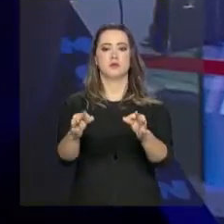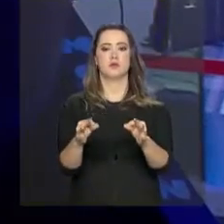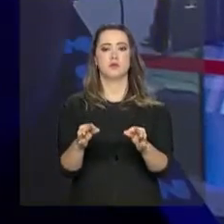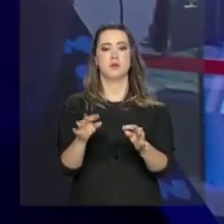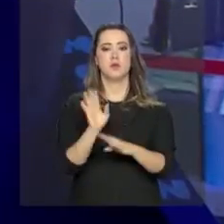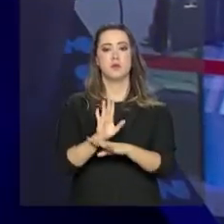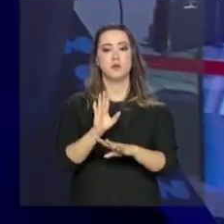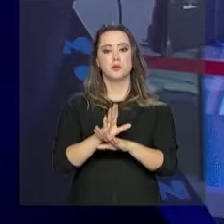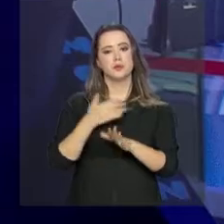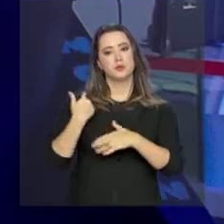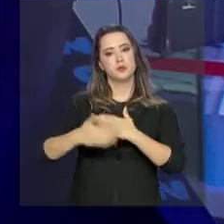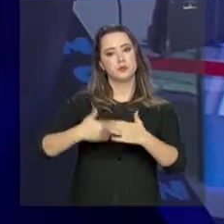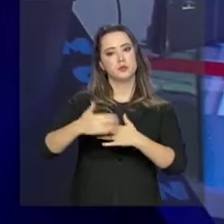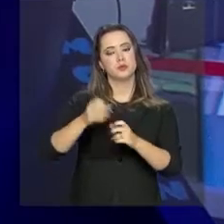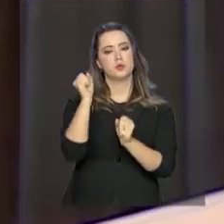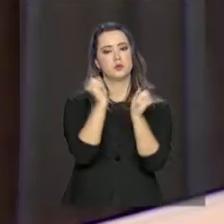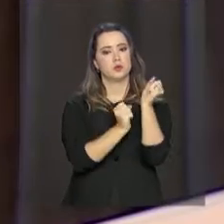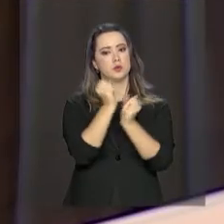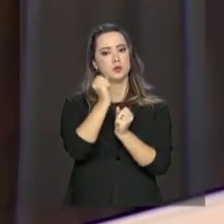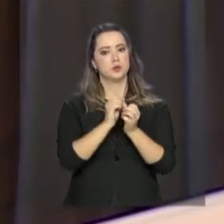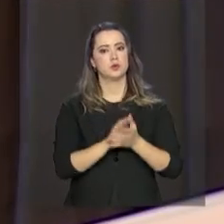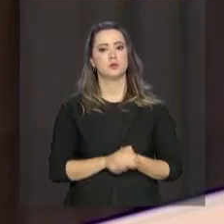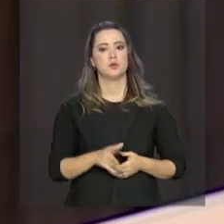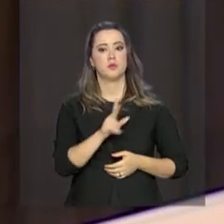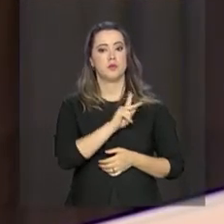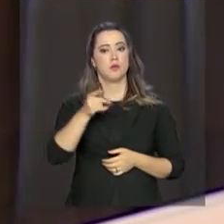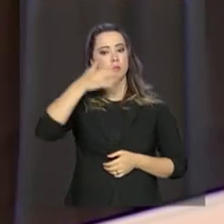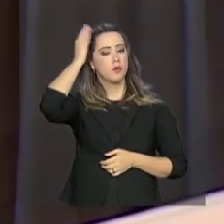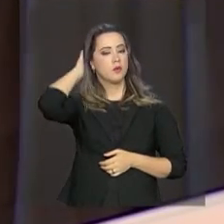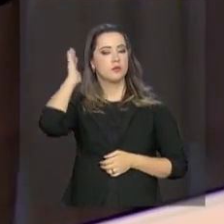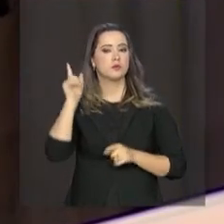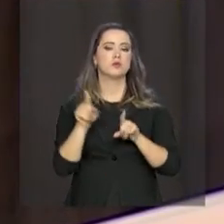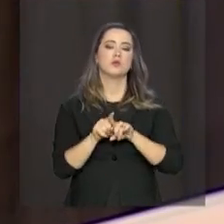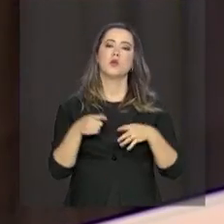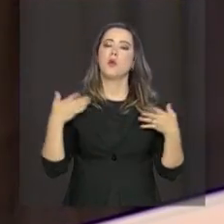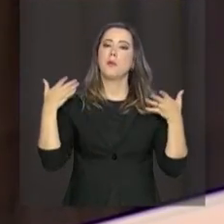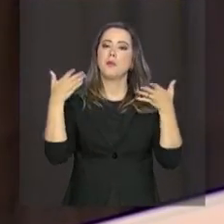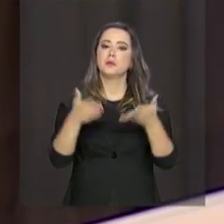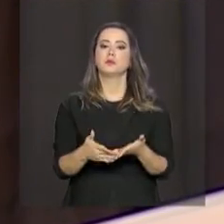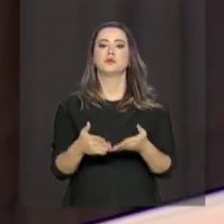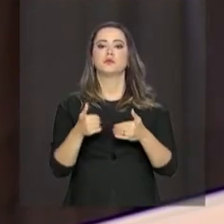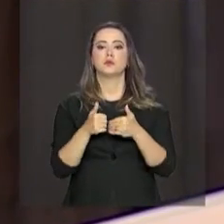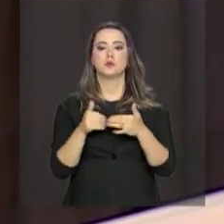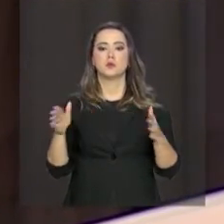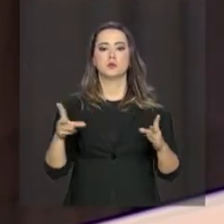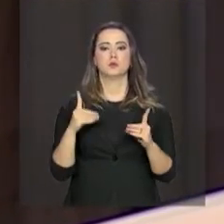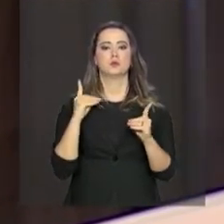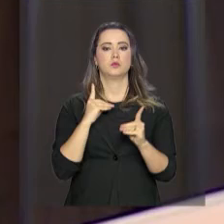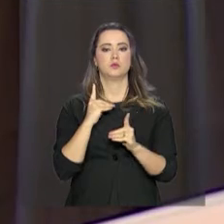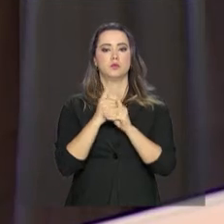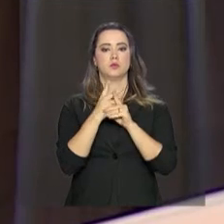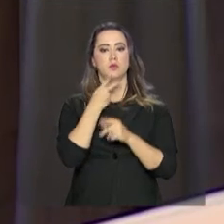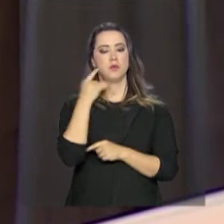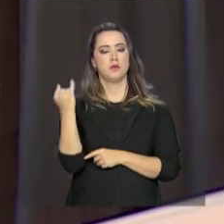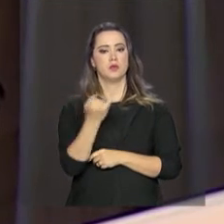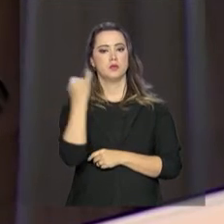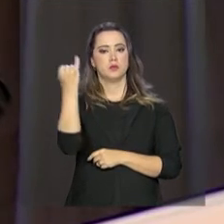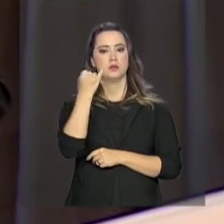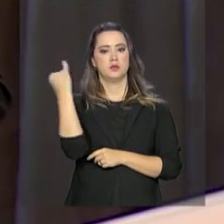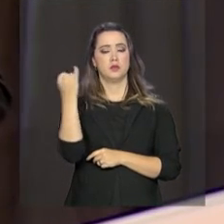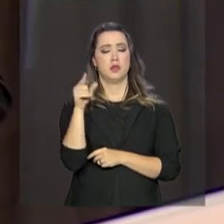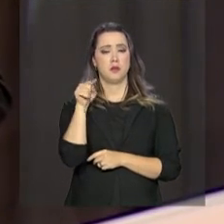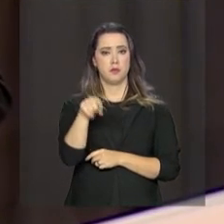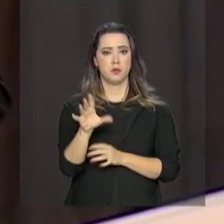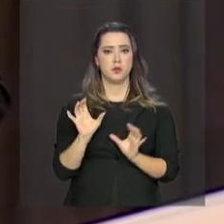para ajudar no desenvolvimento industrial. O presidente Michel Temer participou da abertura do encontro e defendeu a importância da